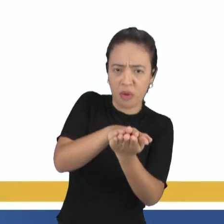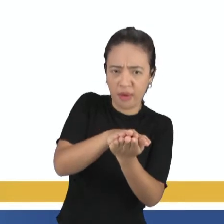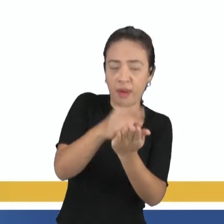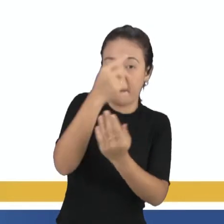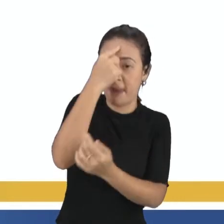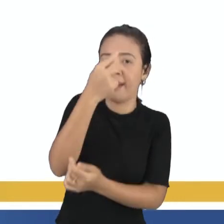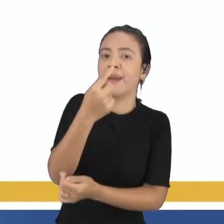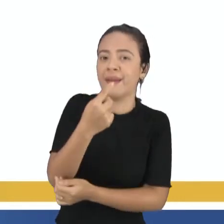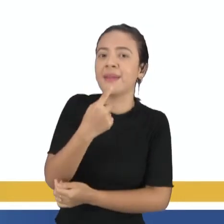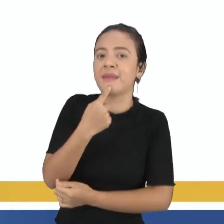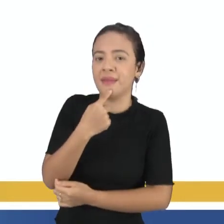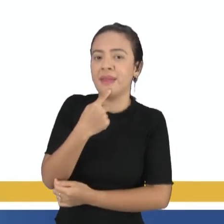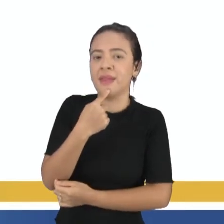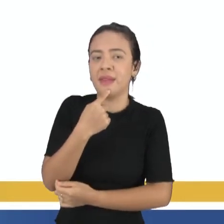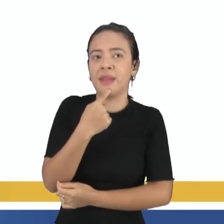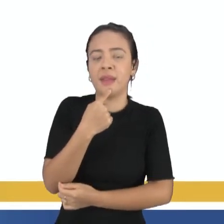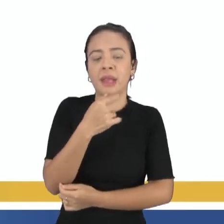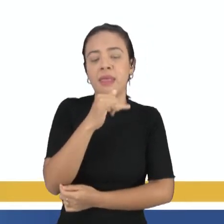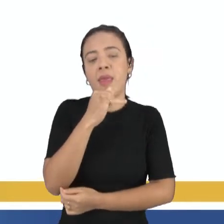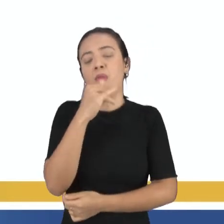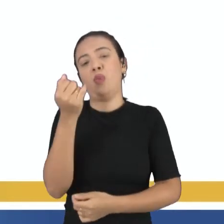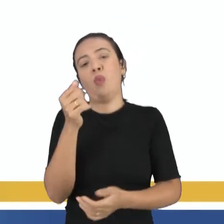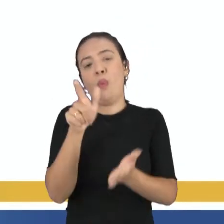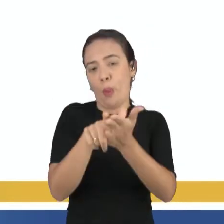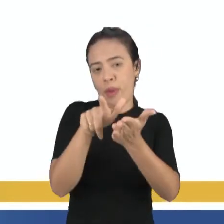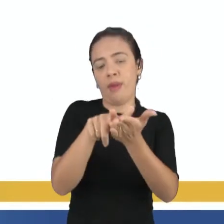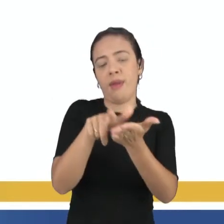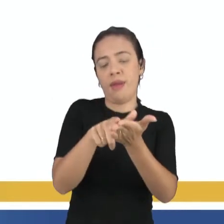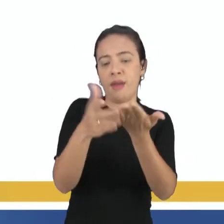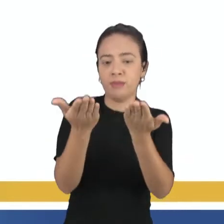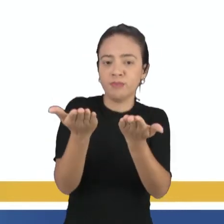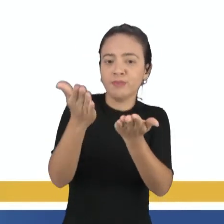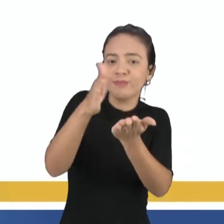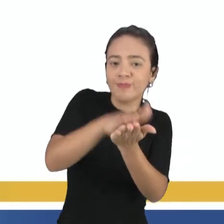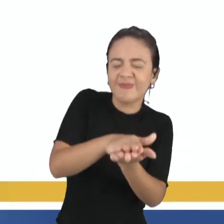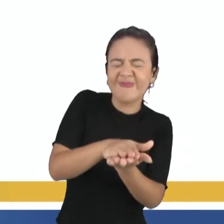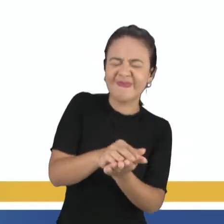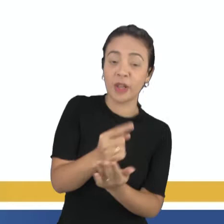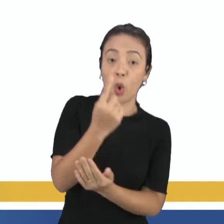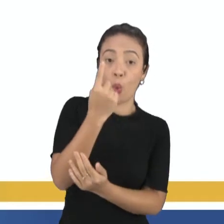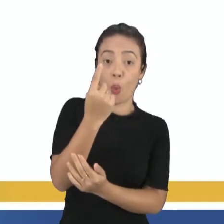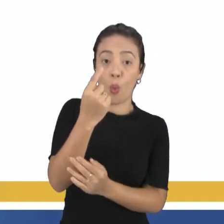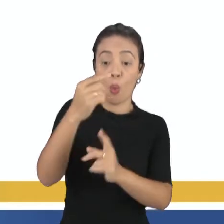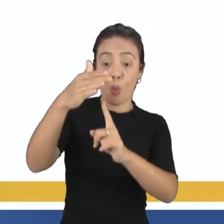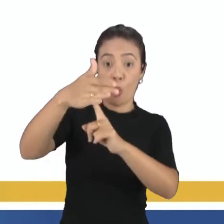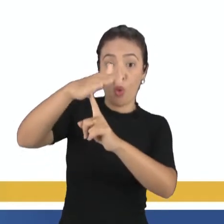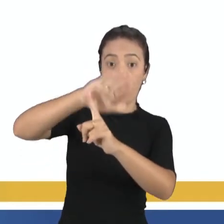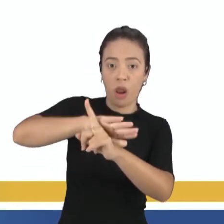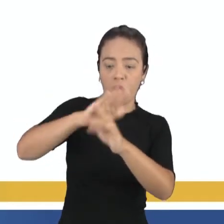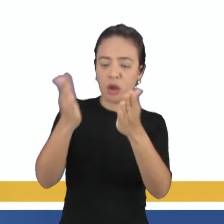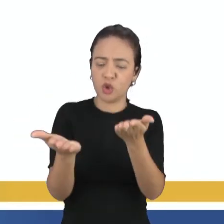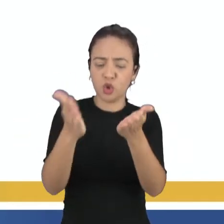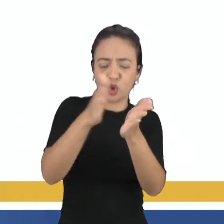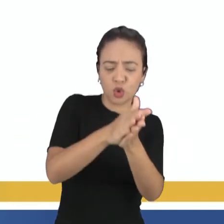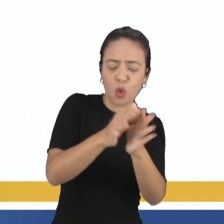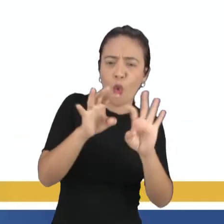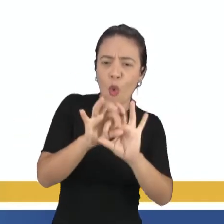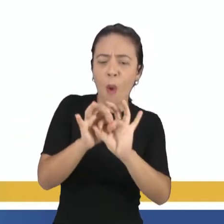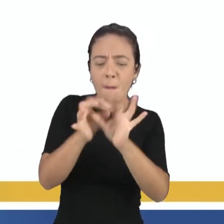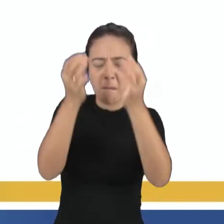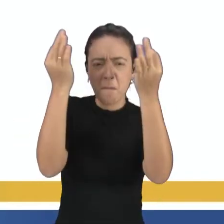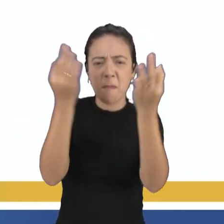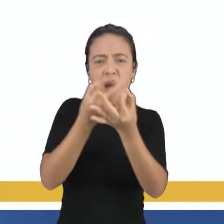essa imagem, essa figura, se fosse num papel, por exemplo, um lado iria encaixar perfeitamente no outro,